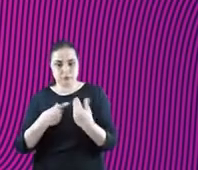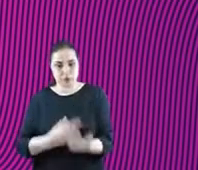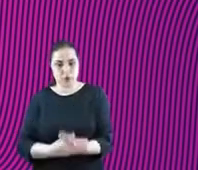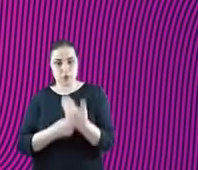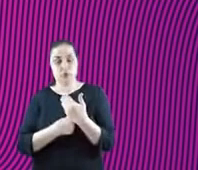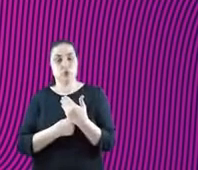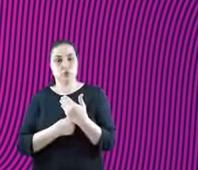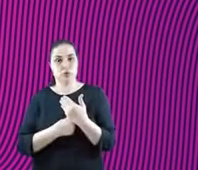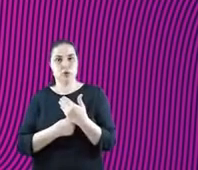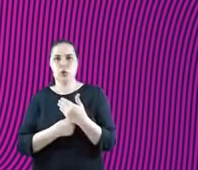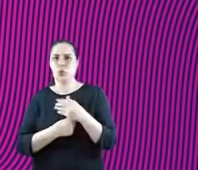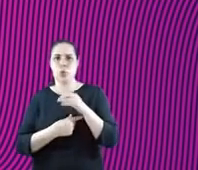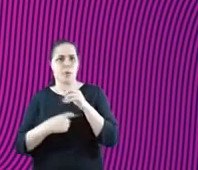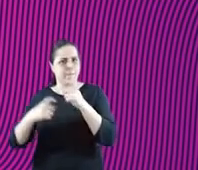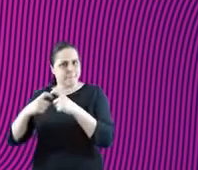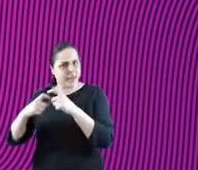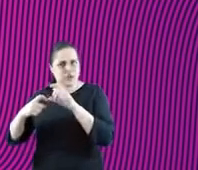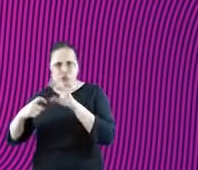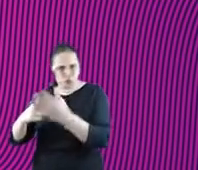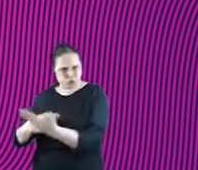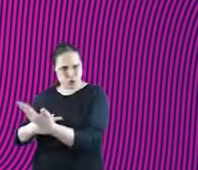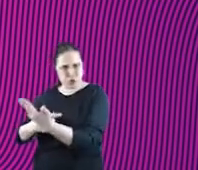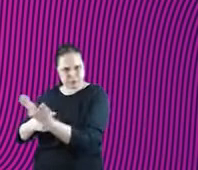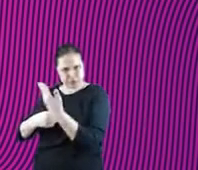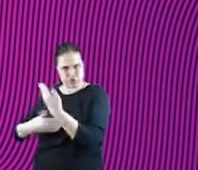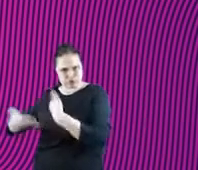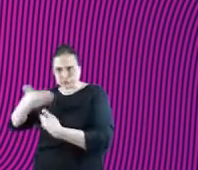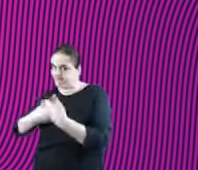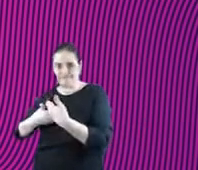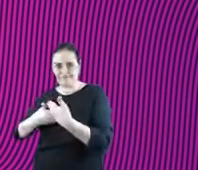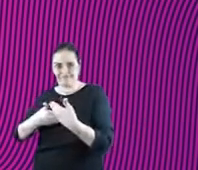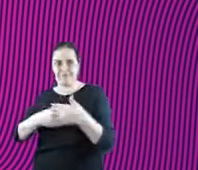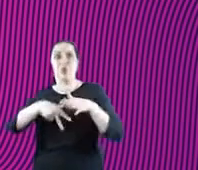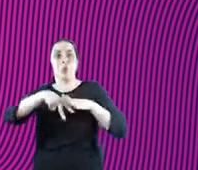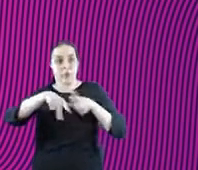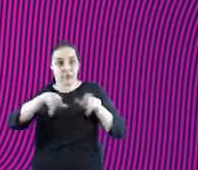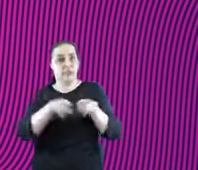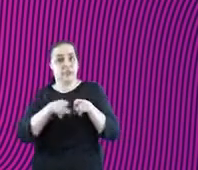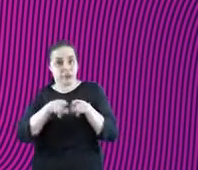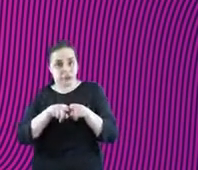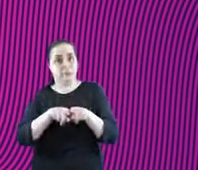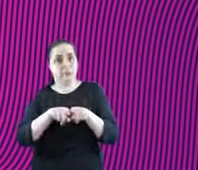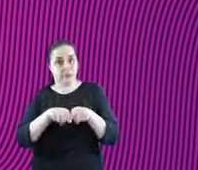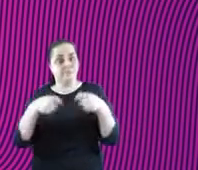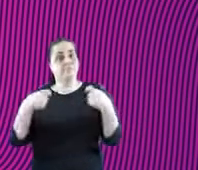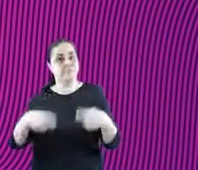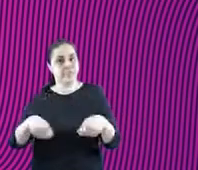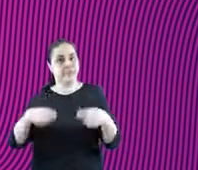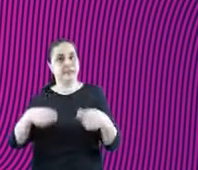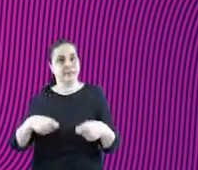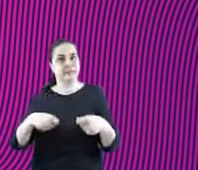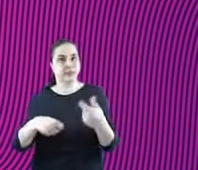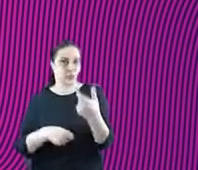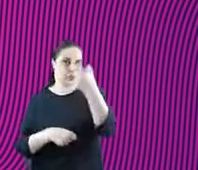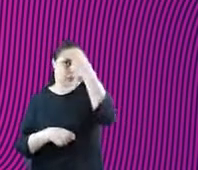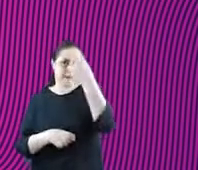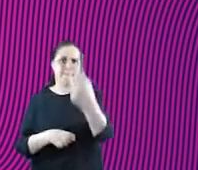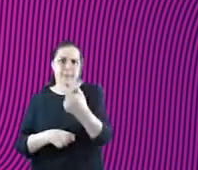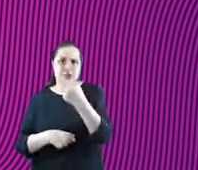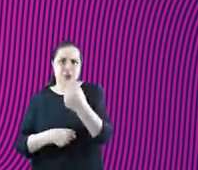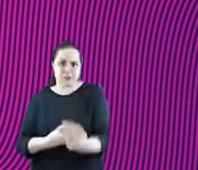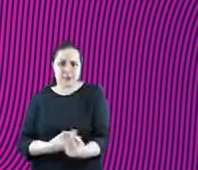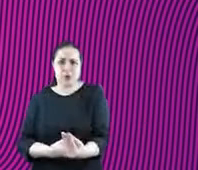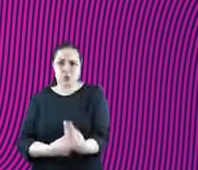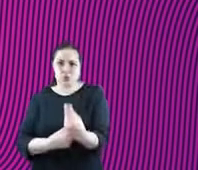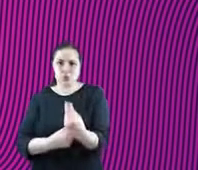médicos, é um tratamento em conjunto com o paciente. O paciente tem que fazer parte, não é só o medicamento que vai tratar, não é só a